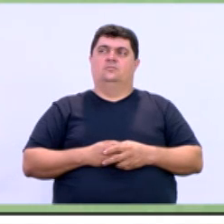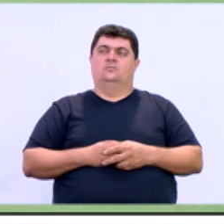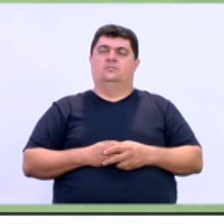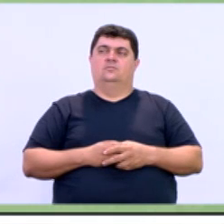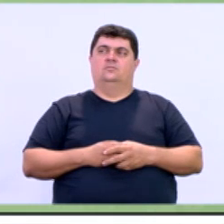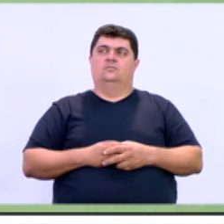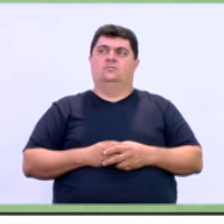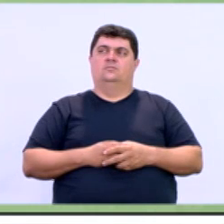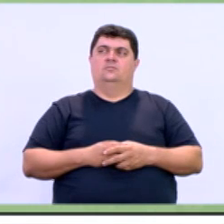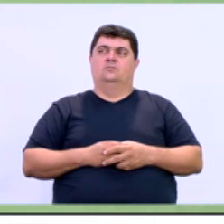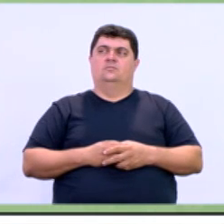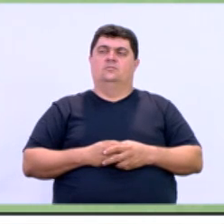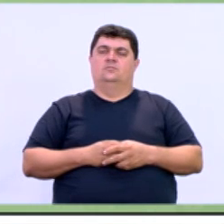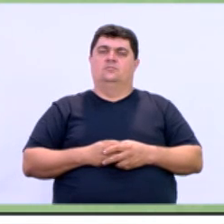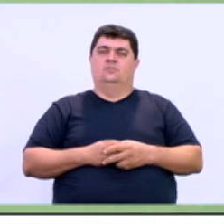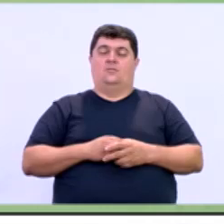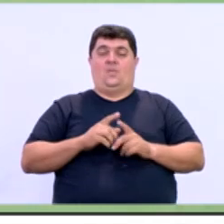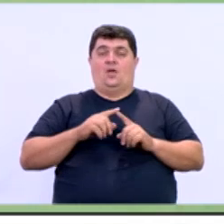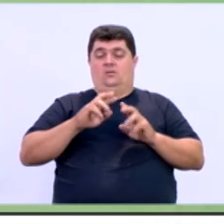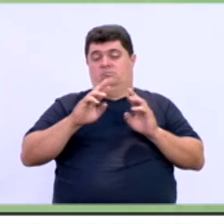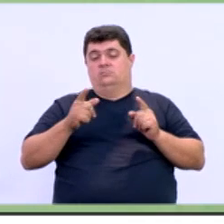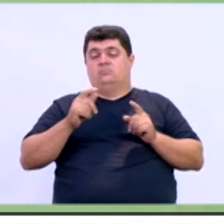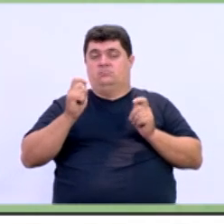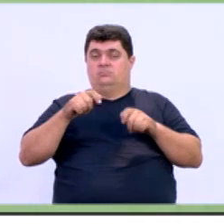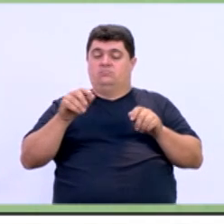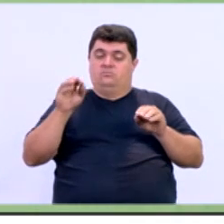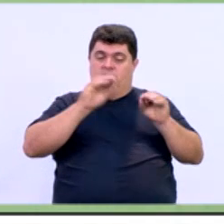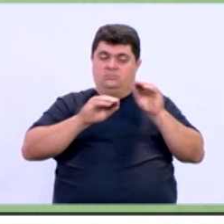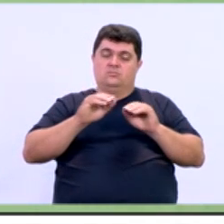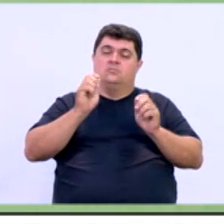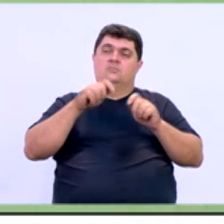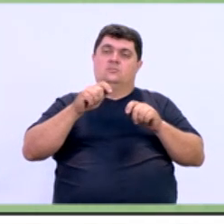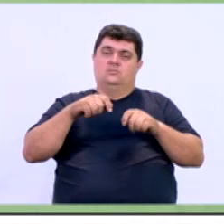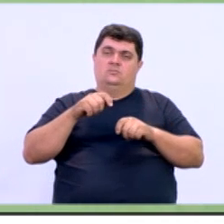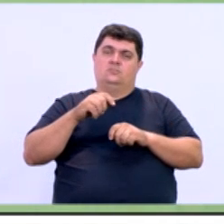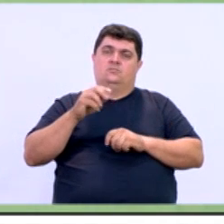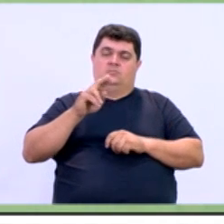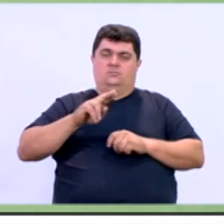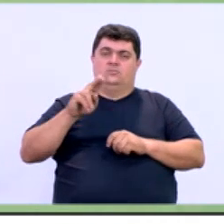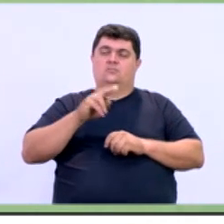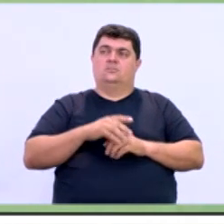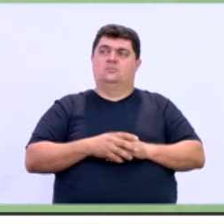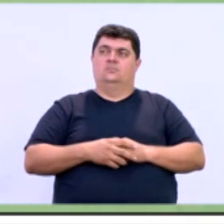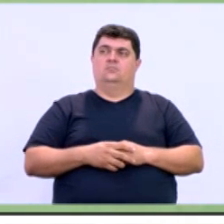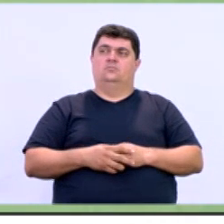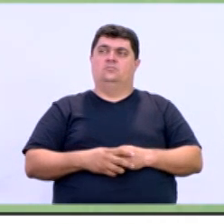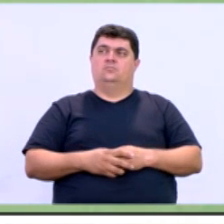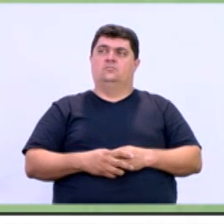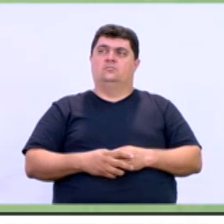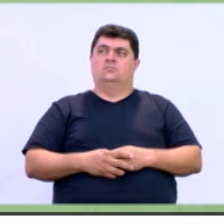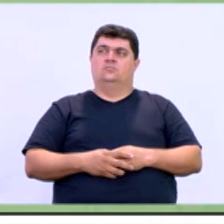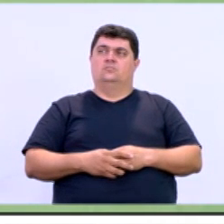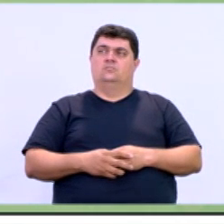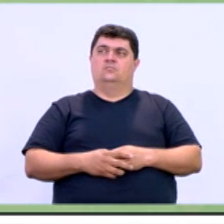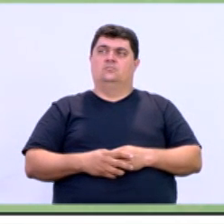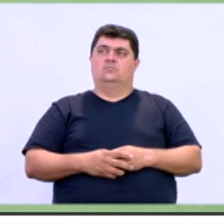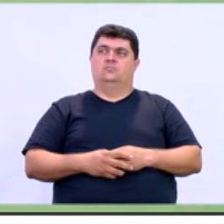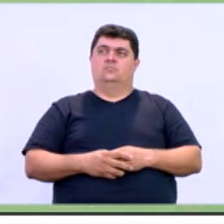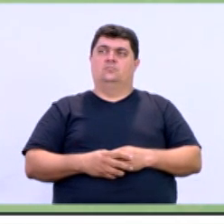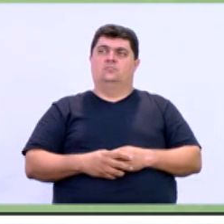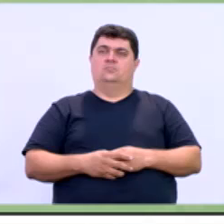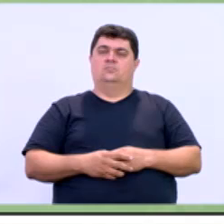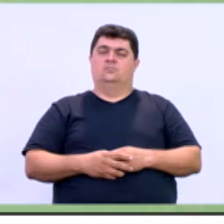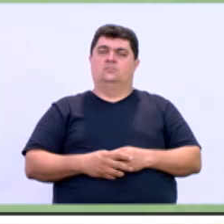Então, é mais um tipo que nós podemos colocar dentro do nosso formulário, mais uma tag que